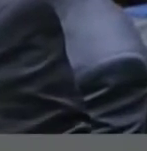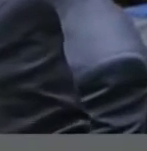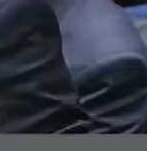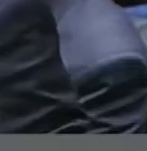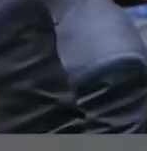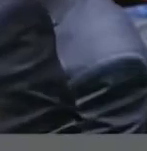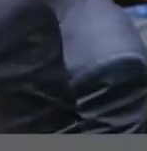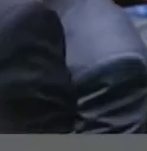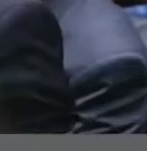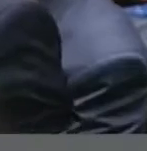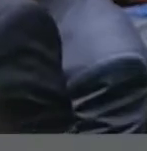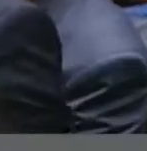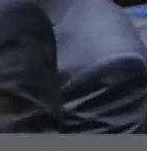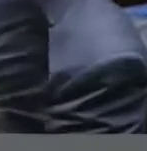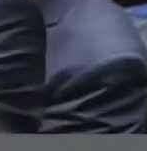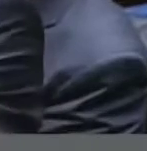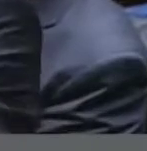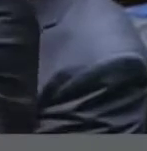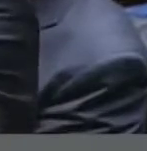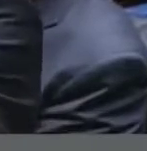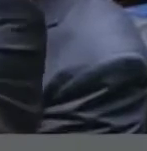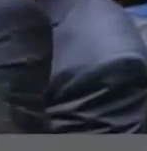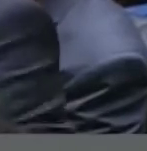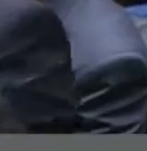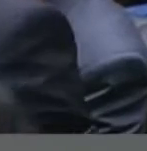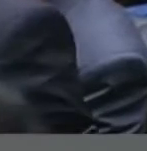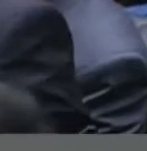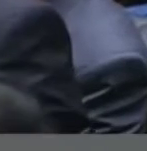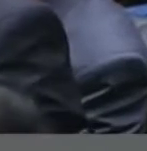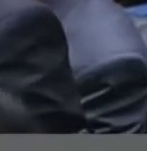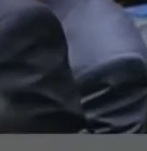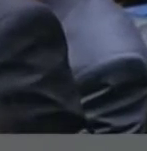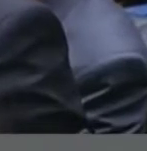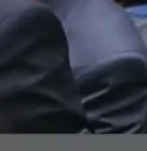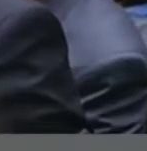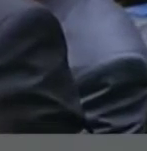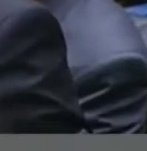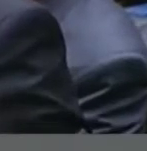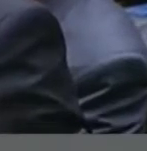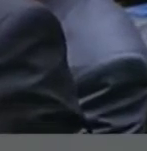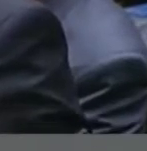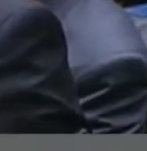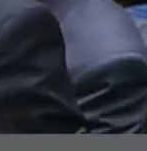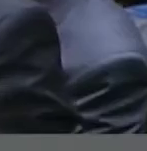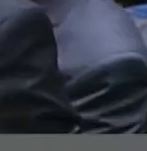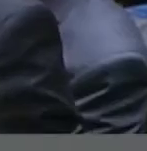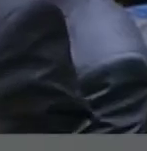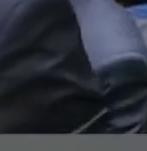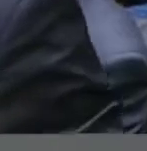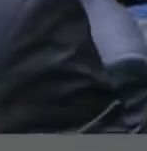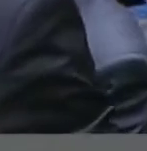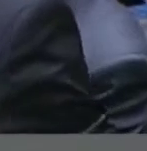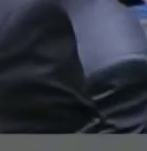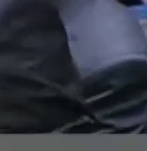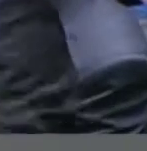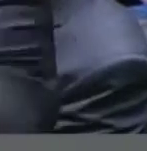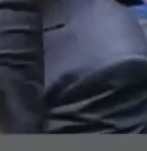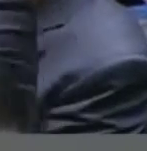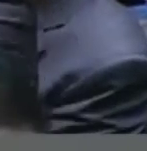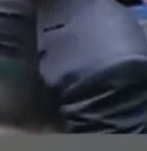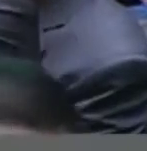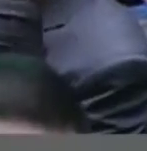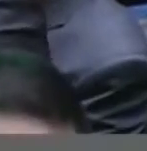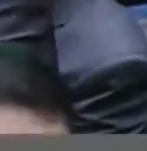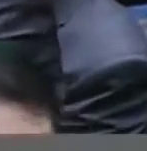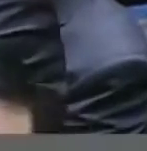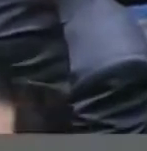ele começou dizendo, para se dizer injustiçado de alguém que o criticava de ser beneficiário da Lei Rouanet, ele começou dizendo: olha, é